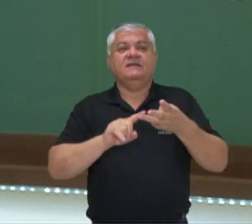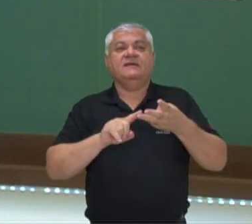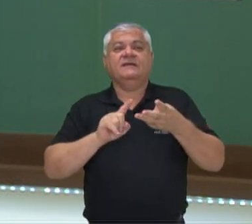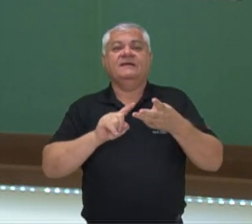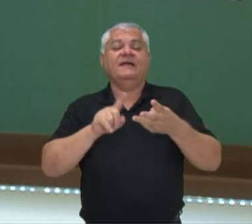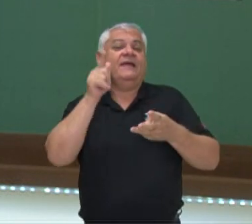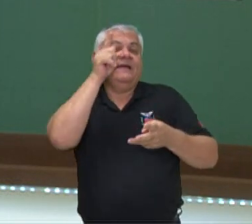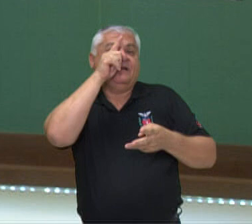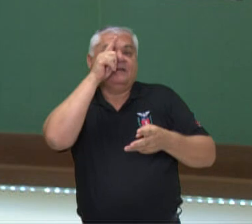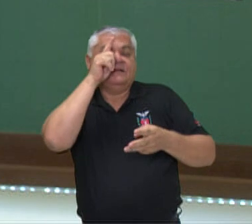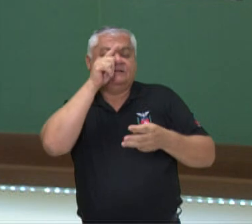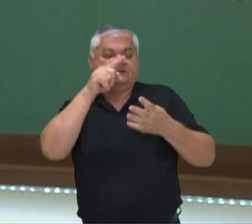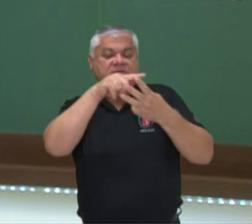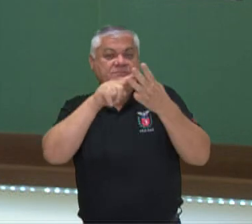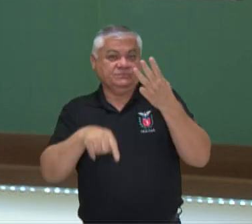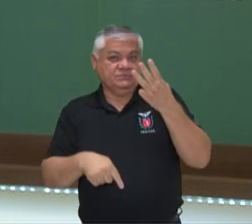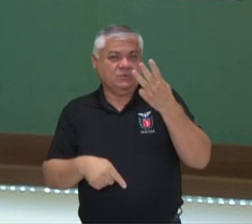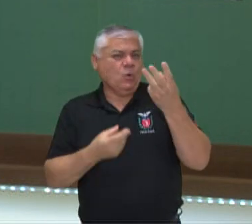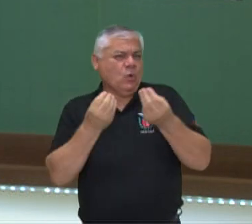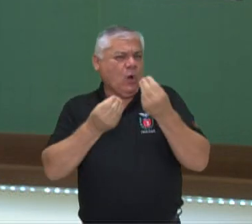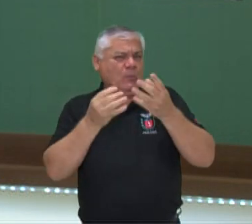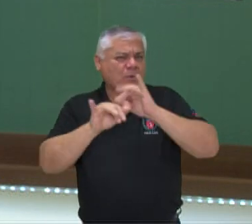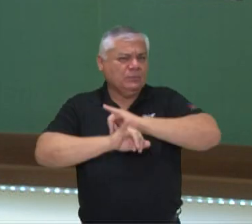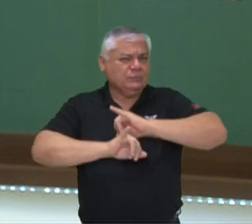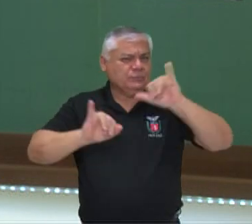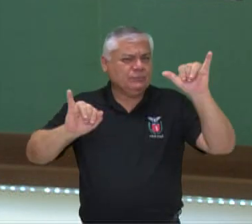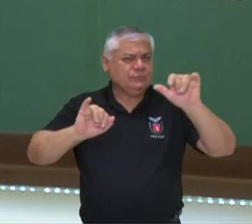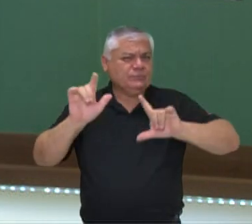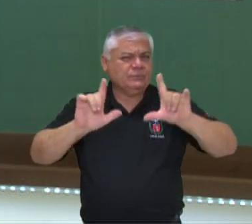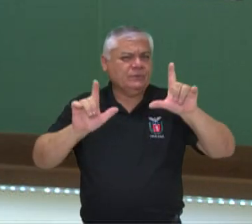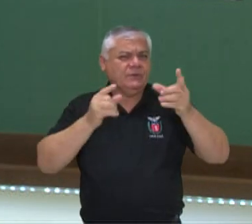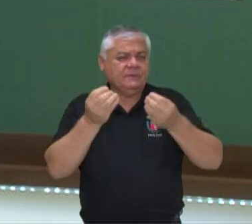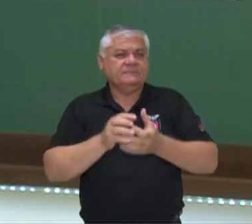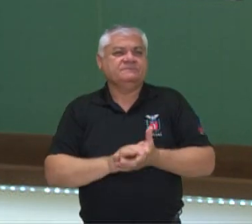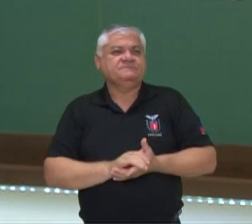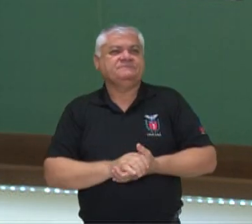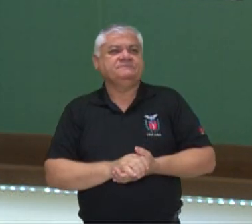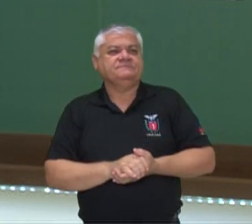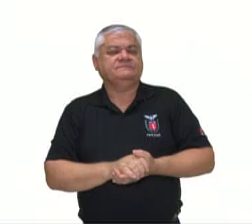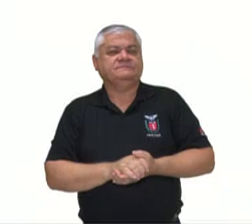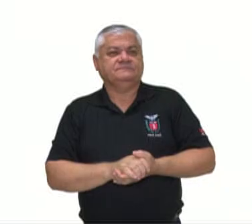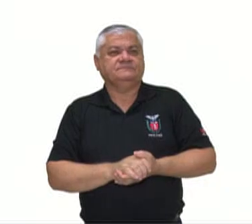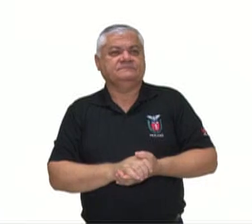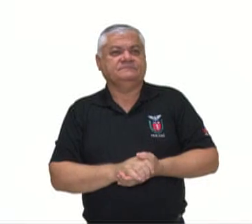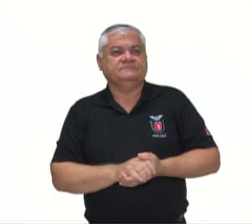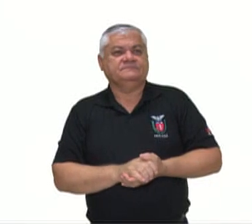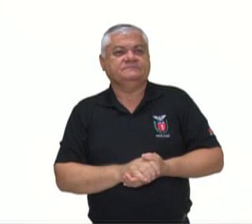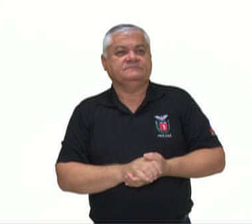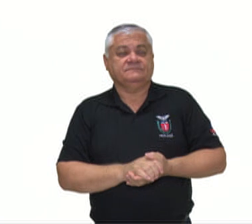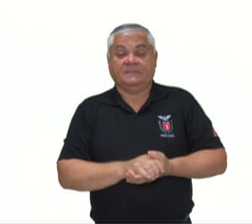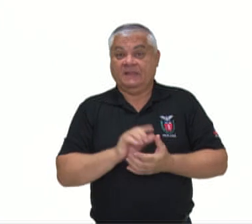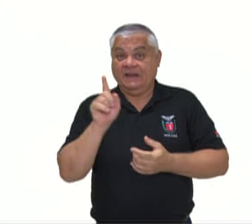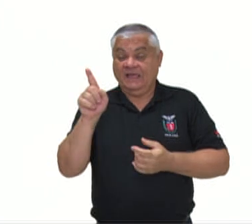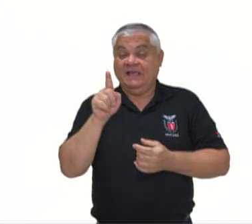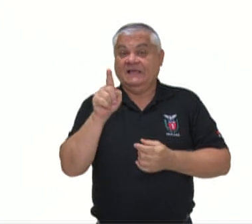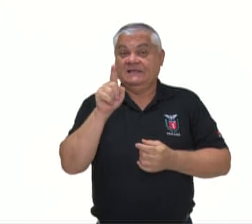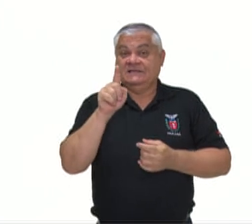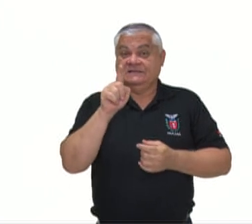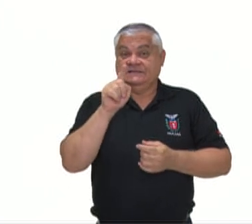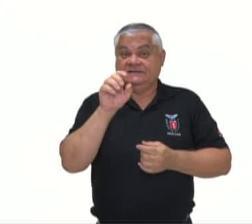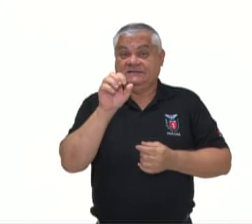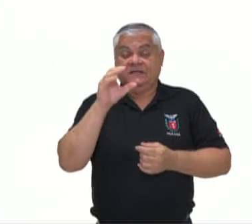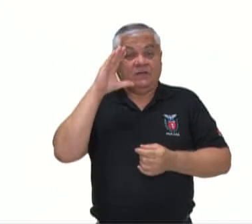transmissão nesses países, nessas cidades, quando elas sediaram os Jogos? Olha só. Em Seul, Traditional Media